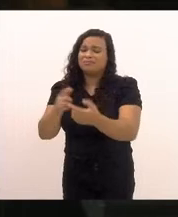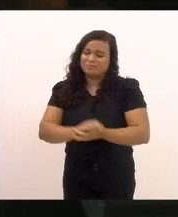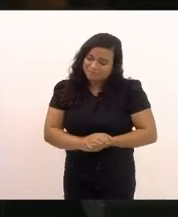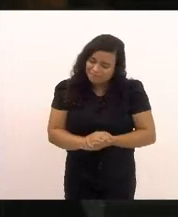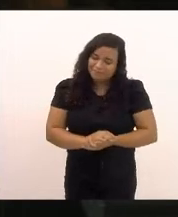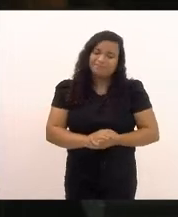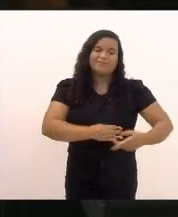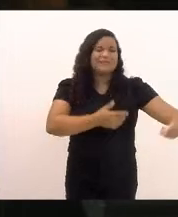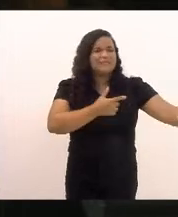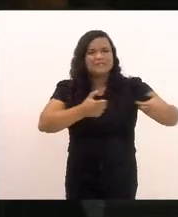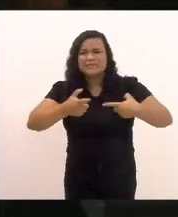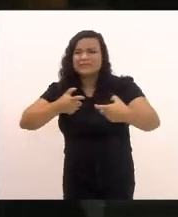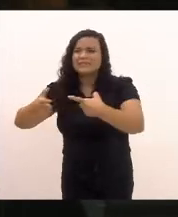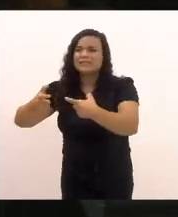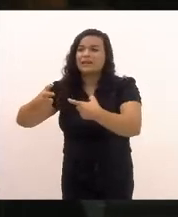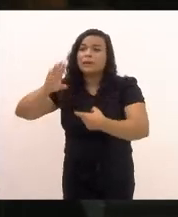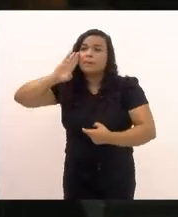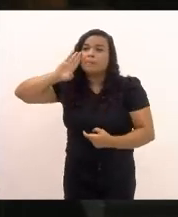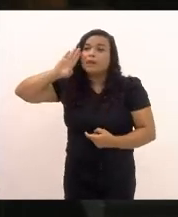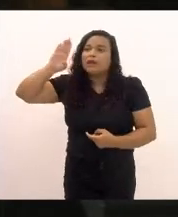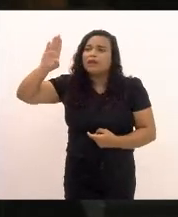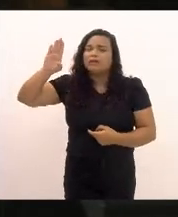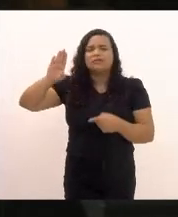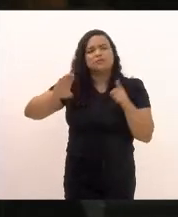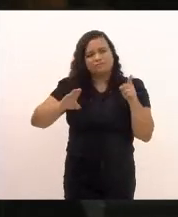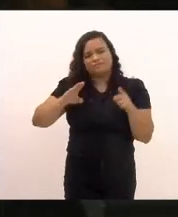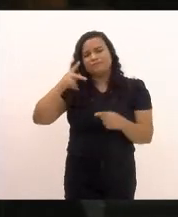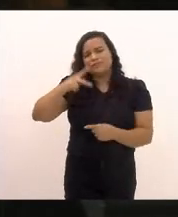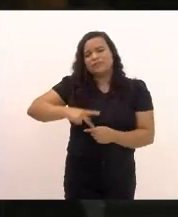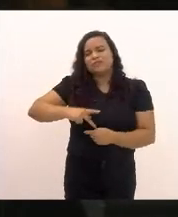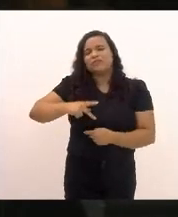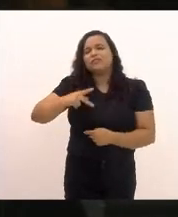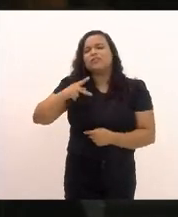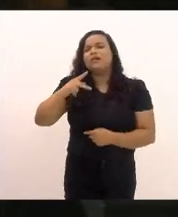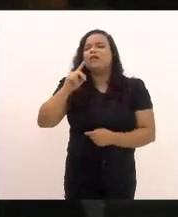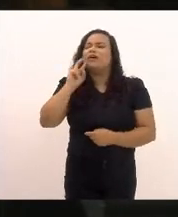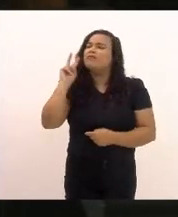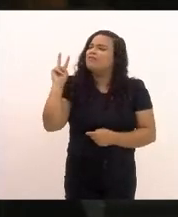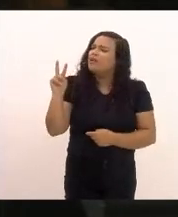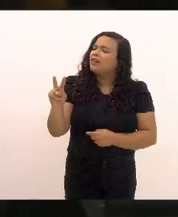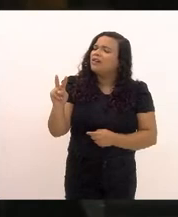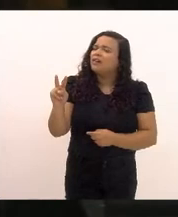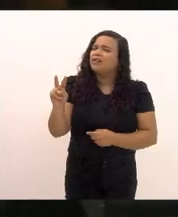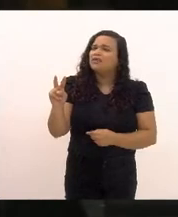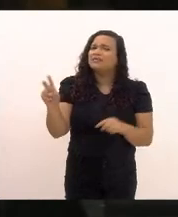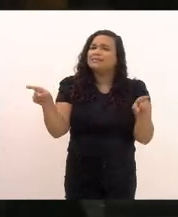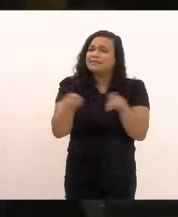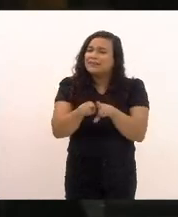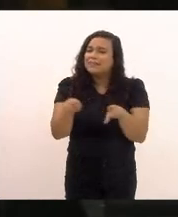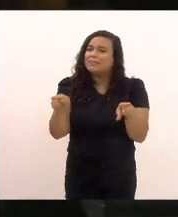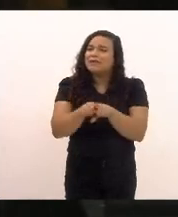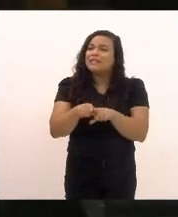Ainda mais, senhora presidente, que como pano de fundo também